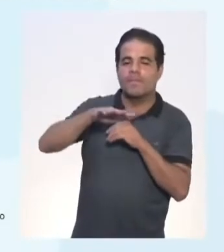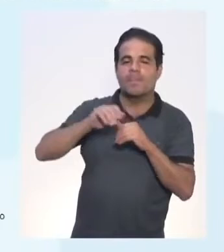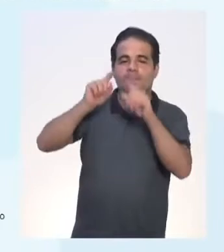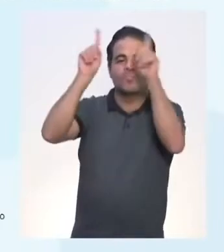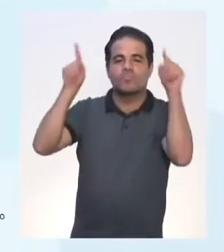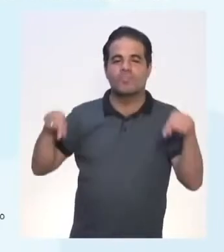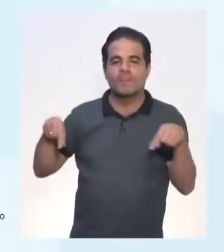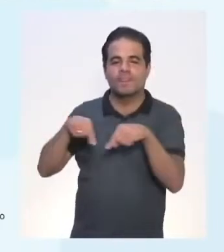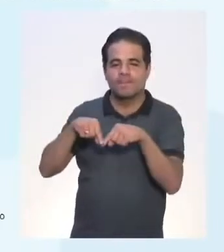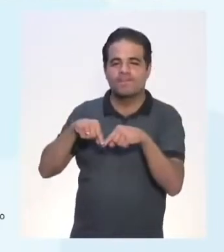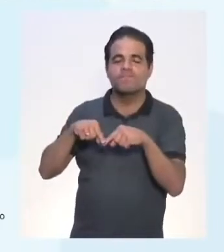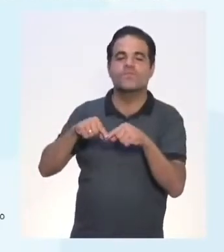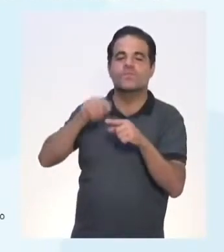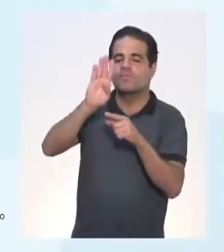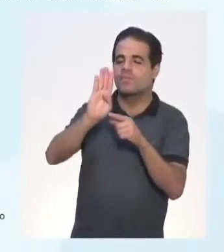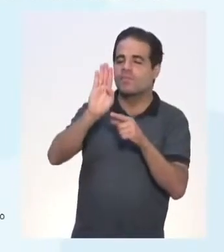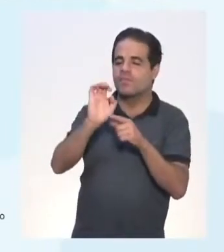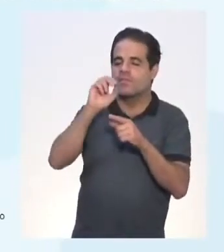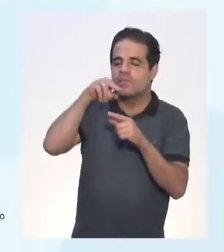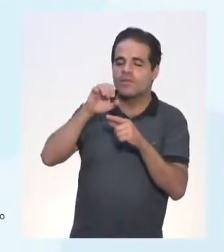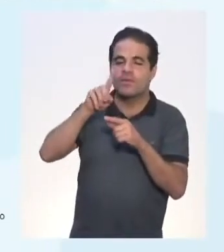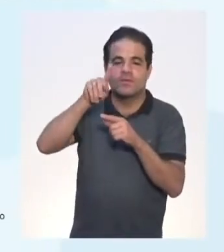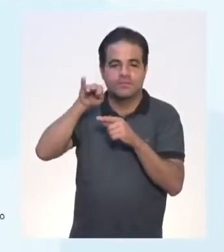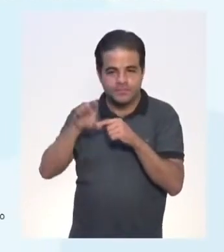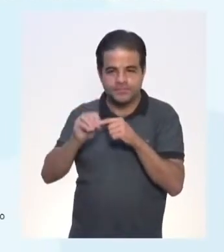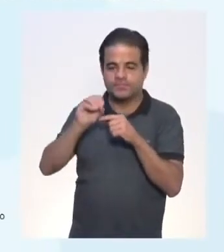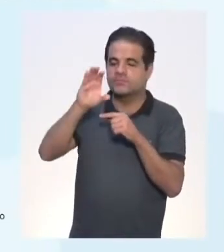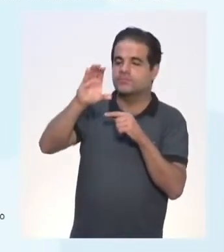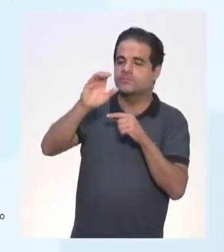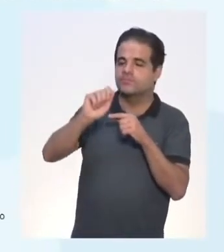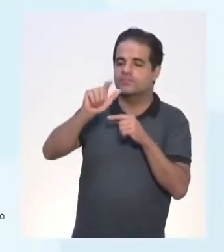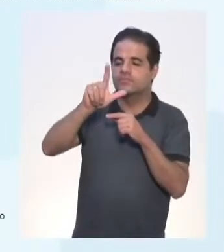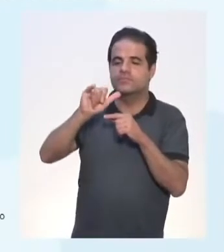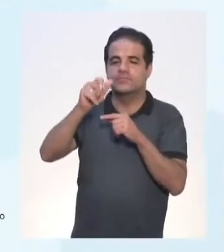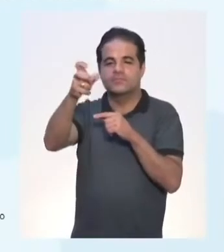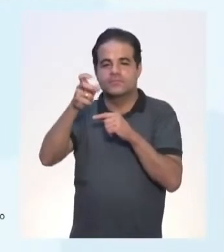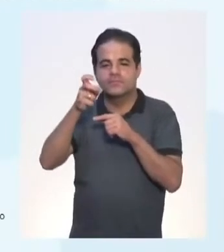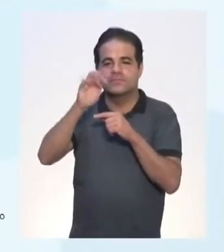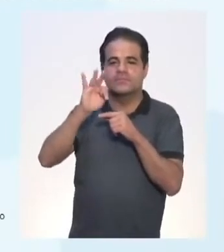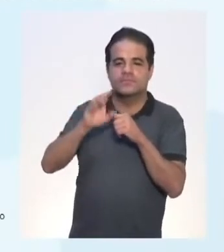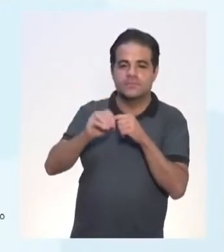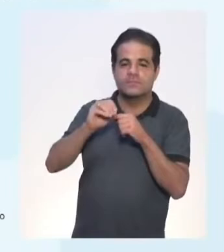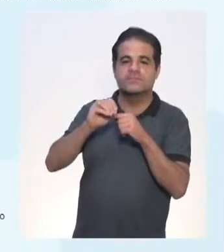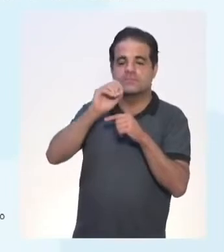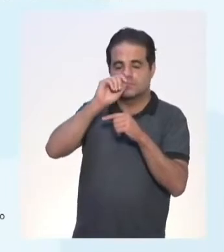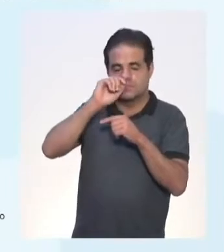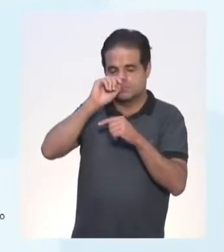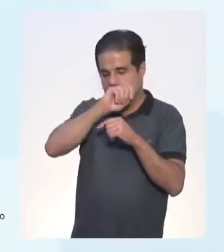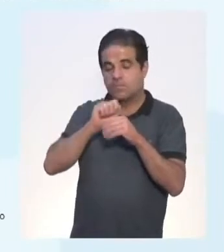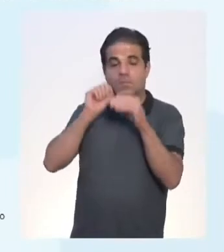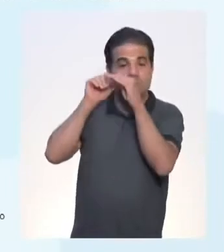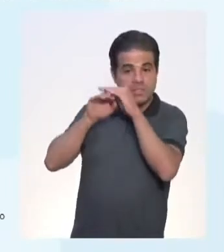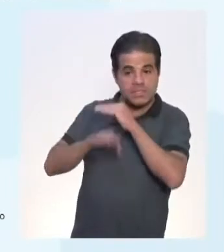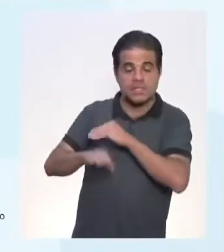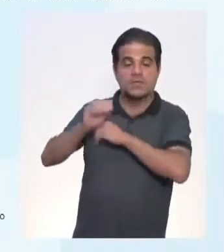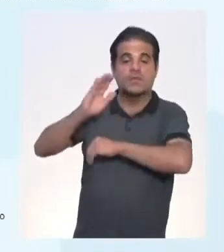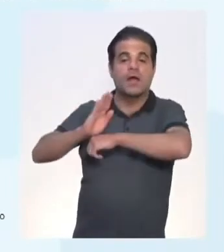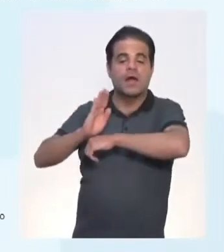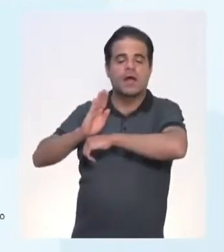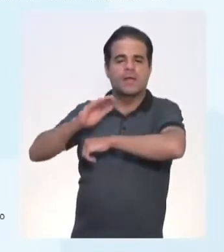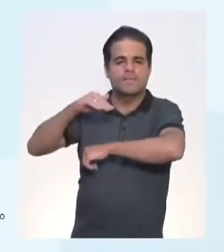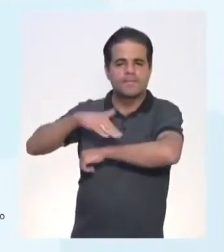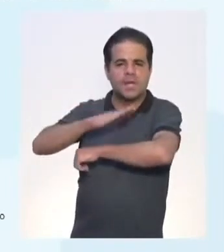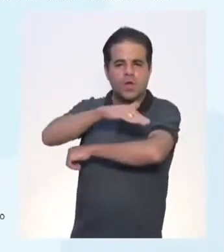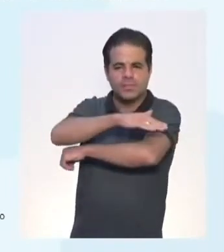quadro, né, do Benedito Calixto, o acervo da Pinacoteca Municipal de São Paulo, onde mostra